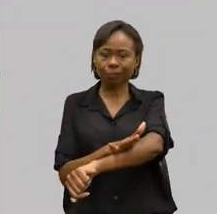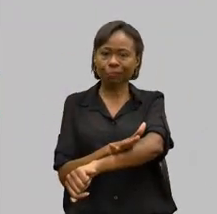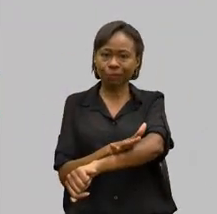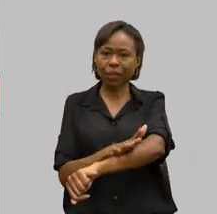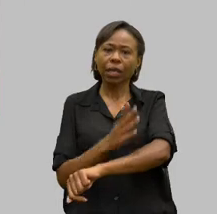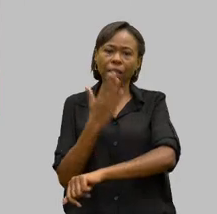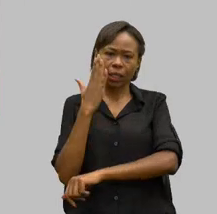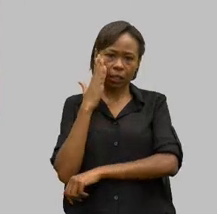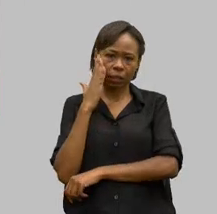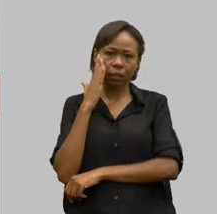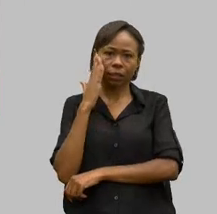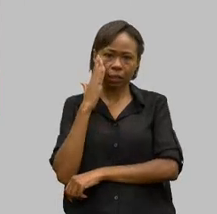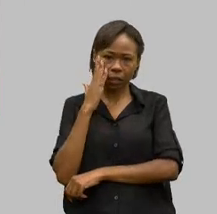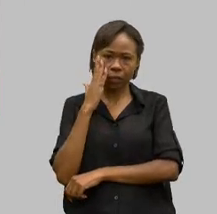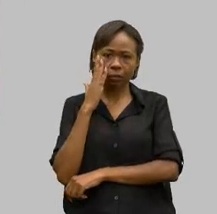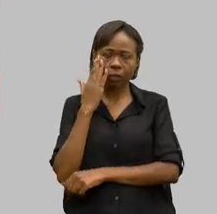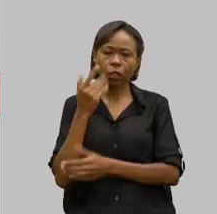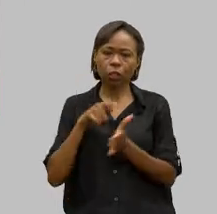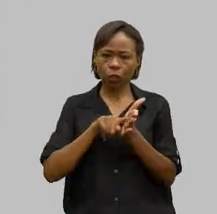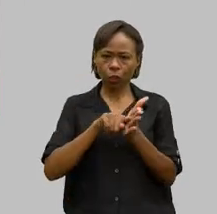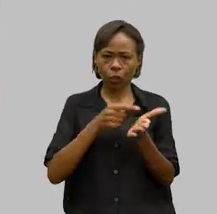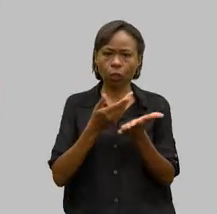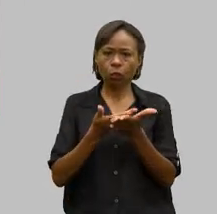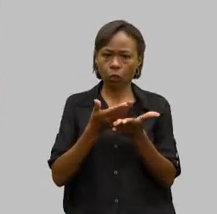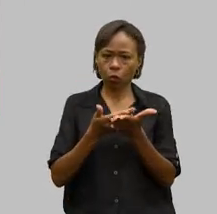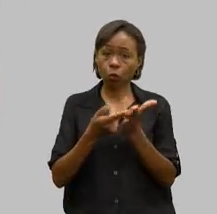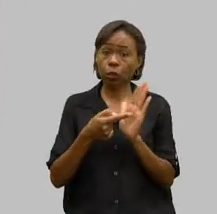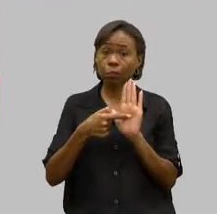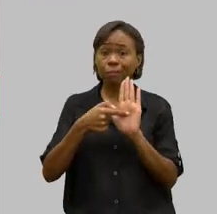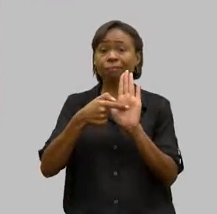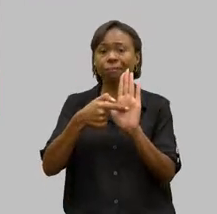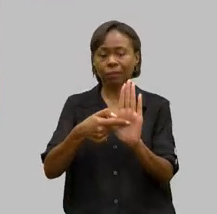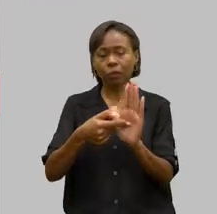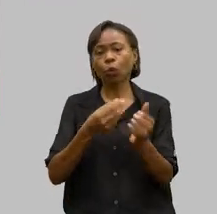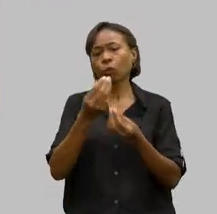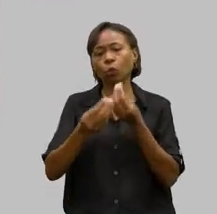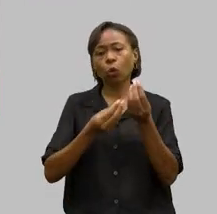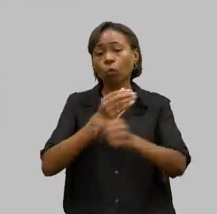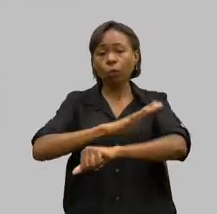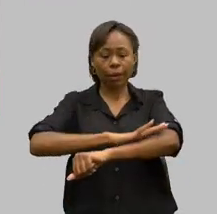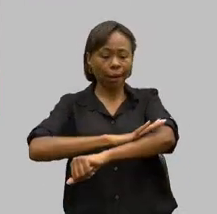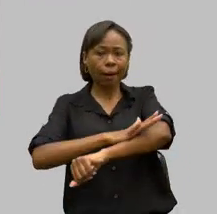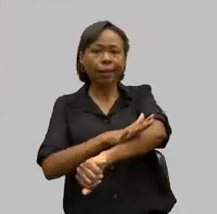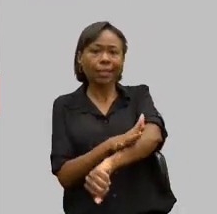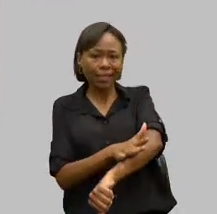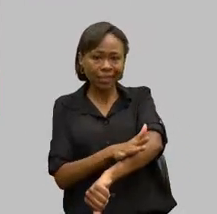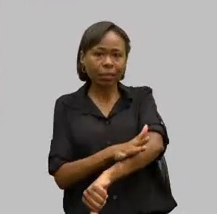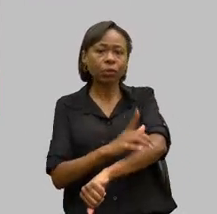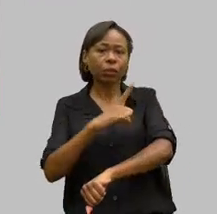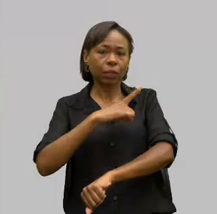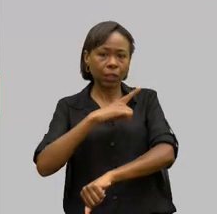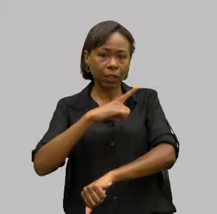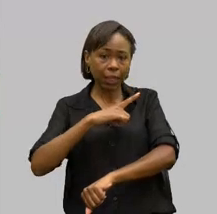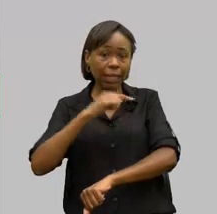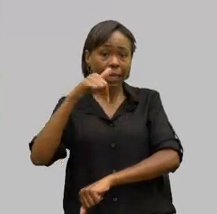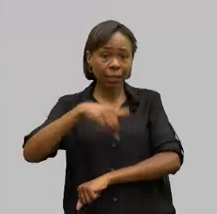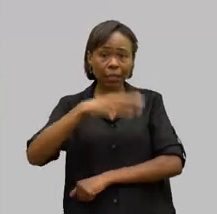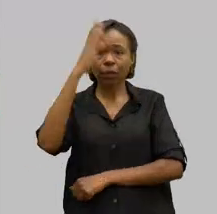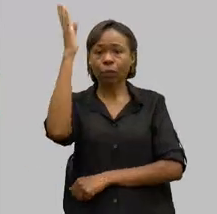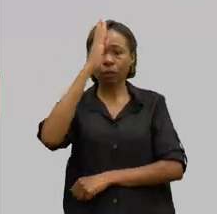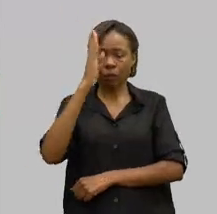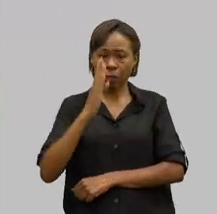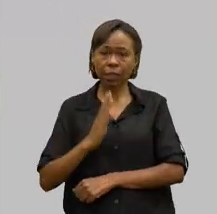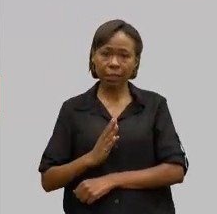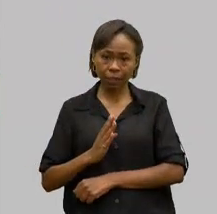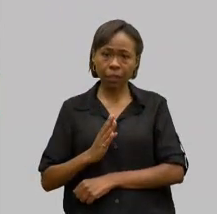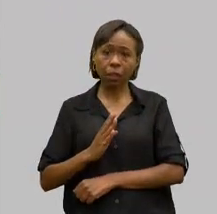já temos estudos que demonstram como que o racismo que existe na sociedade brasileira, ele